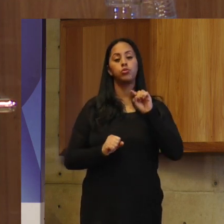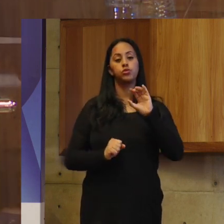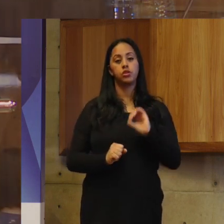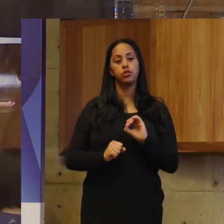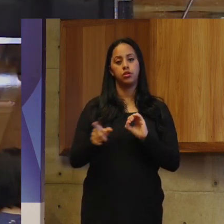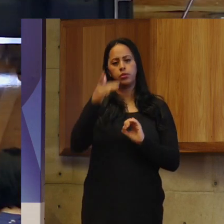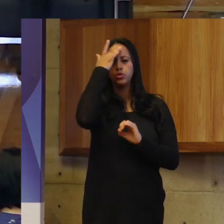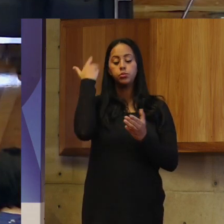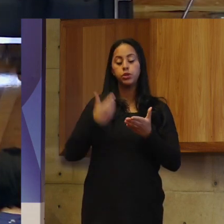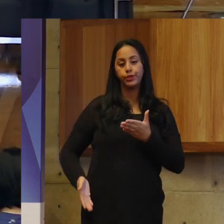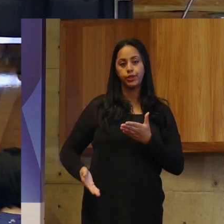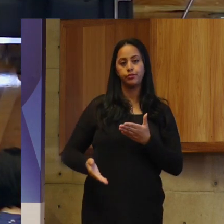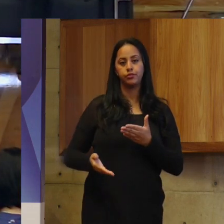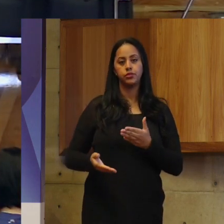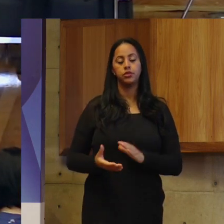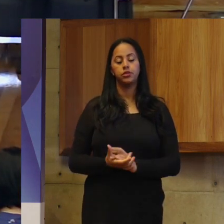esse trem